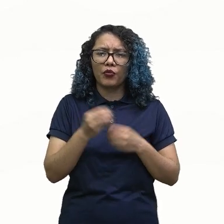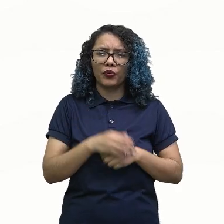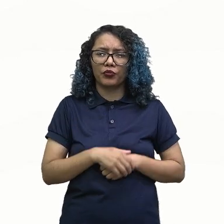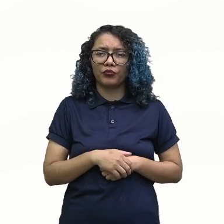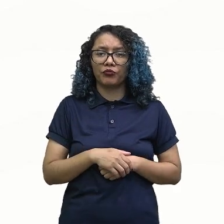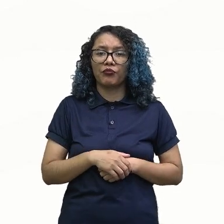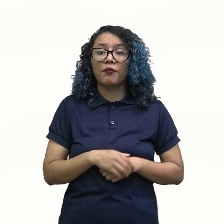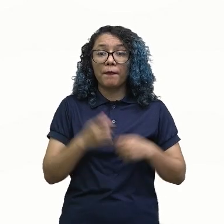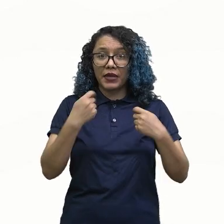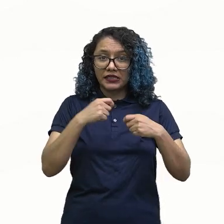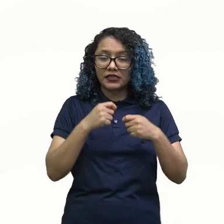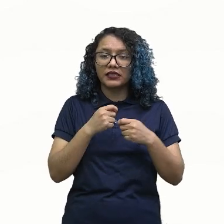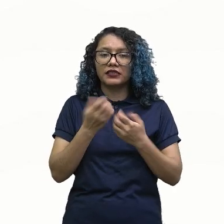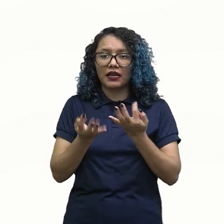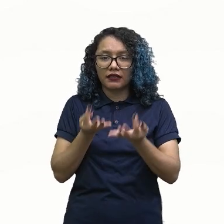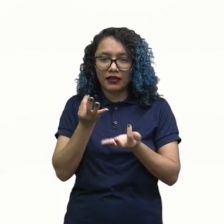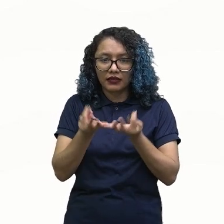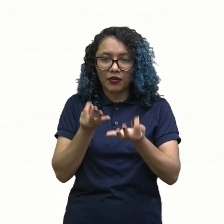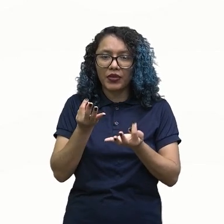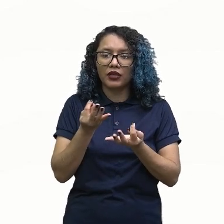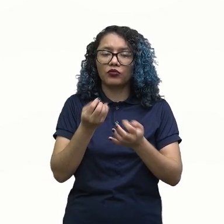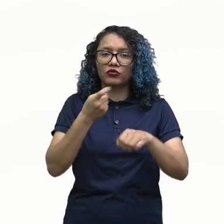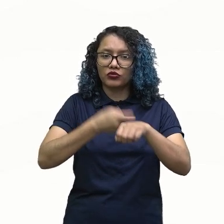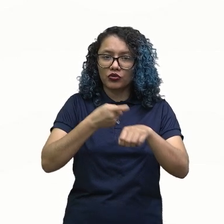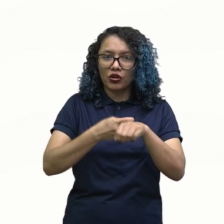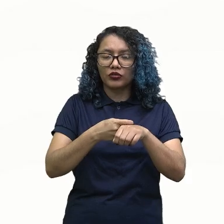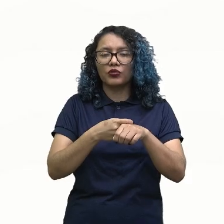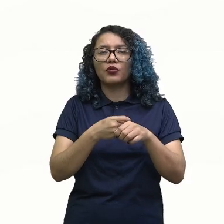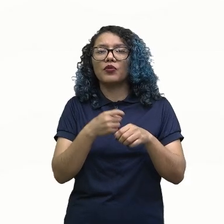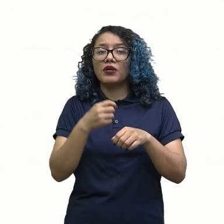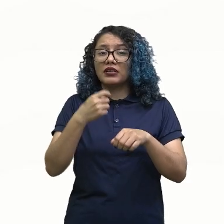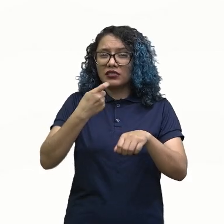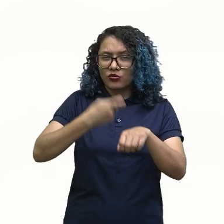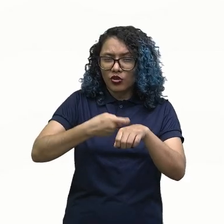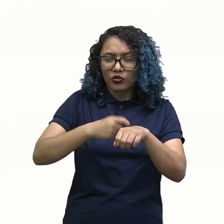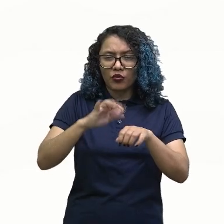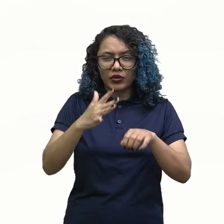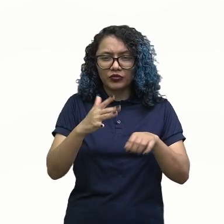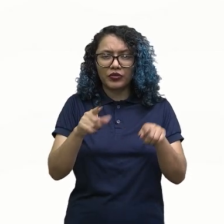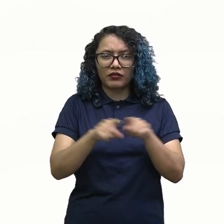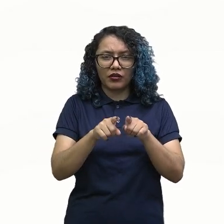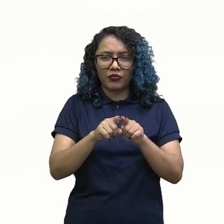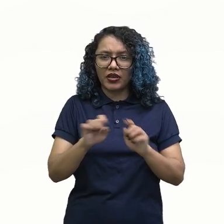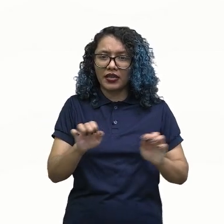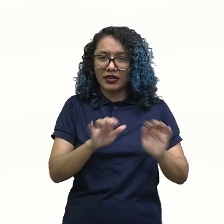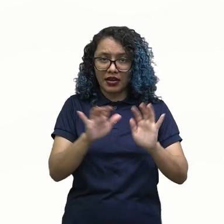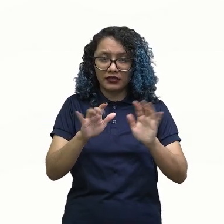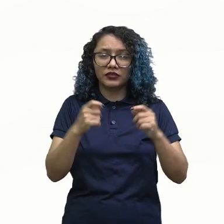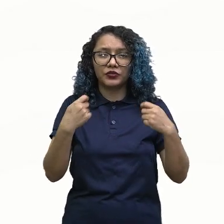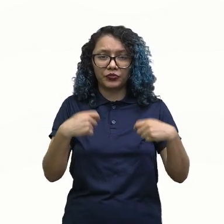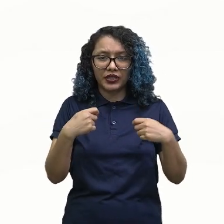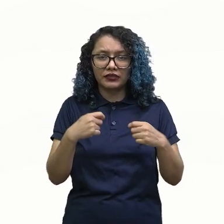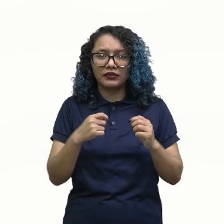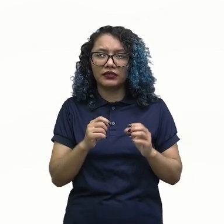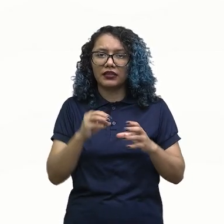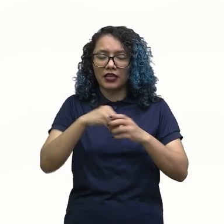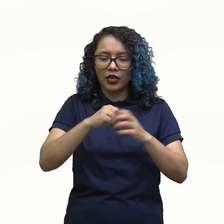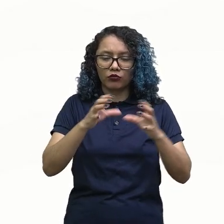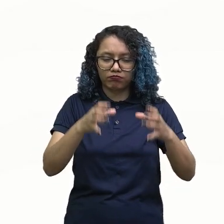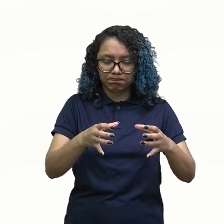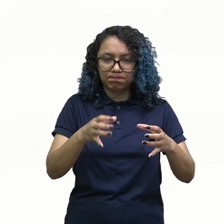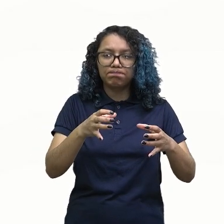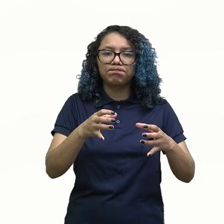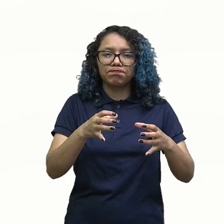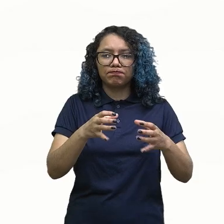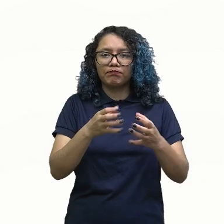estados sólido, semissólido, bem como gases contidos em recipientes e líquidos.